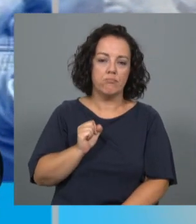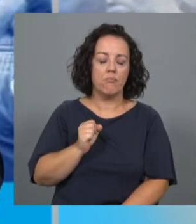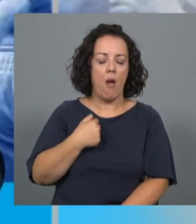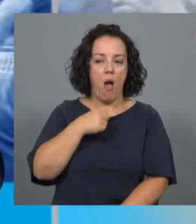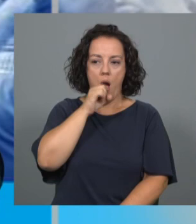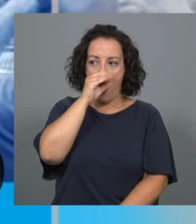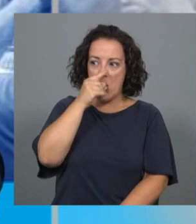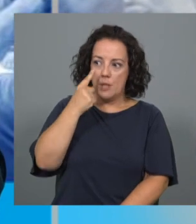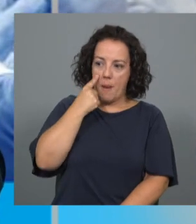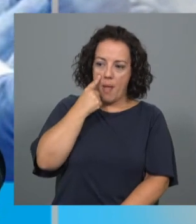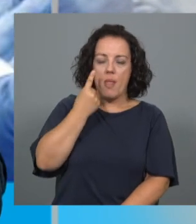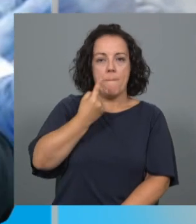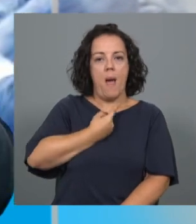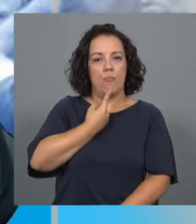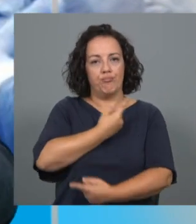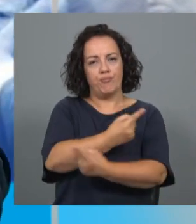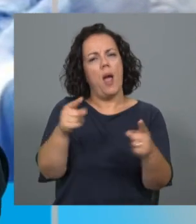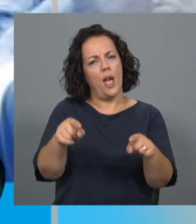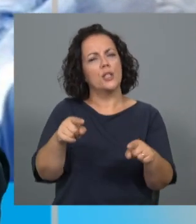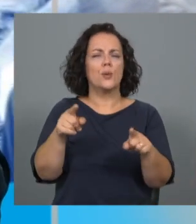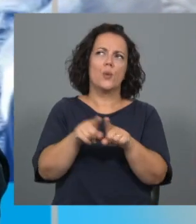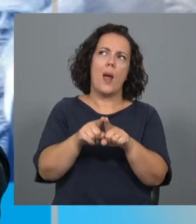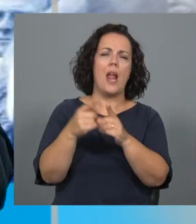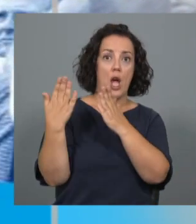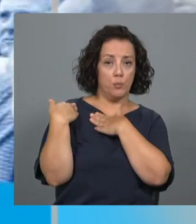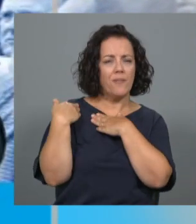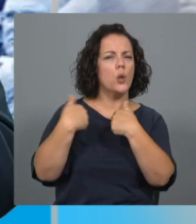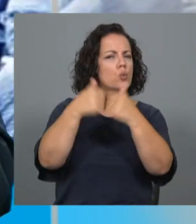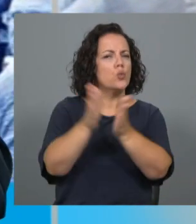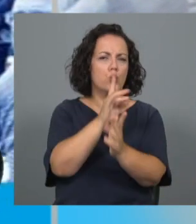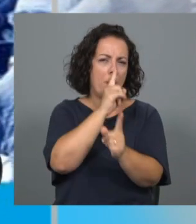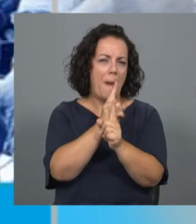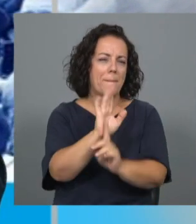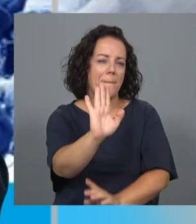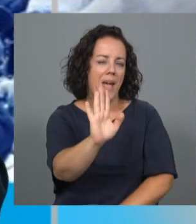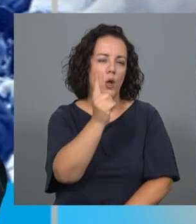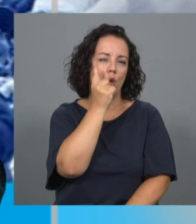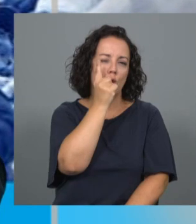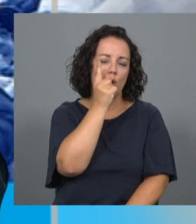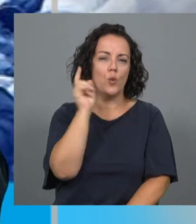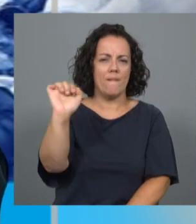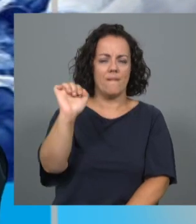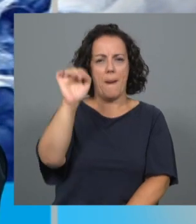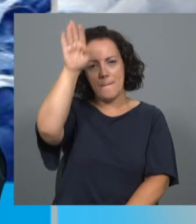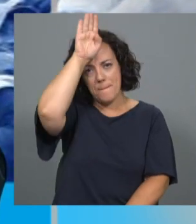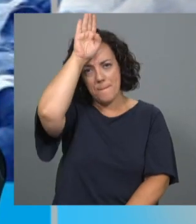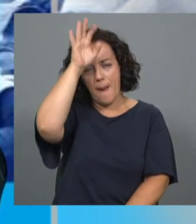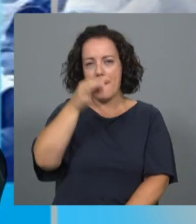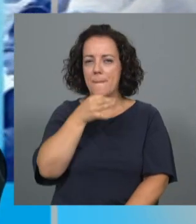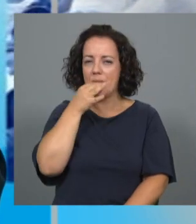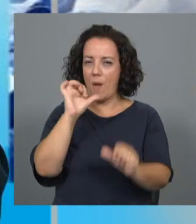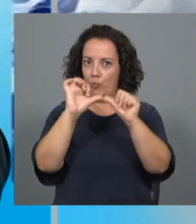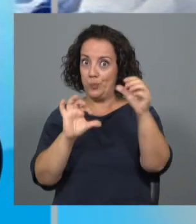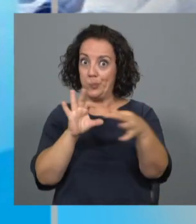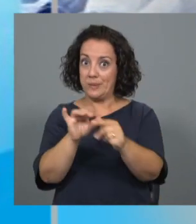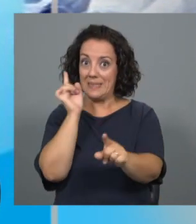experimentamos. Portanto, é uma responsabilidade que cabe a todos. Aliás, há uma coisinha na mensagem do Papa para este dia que